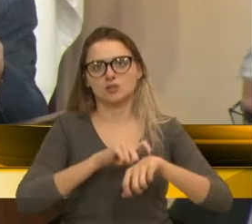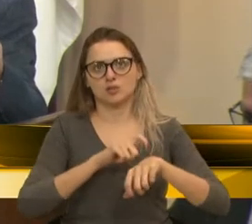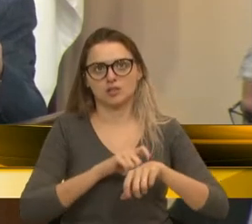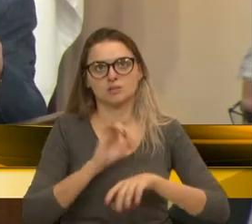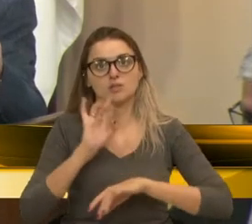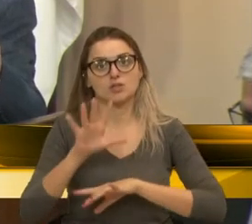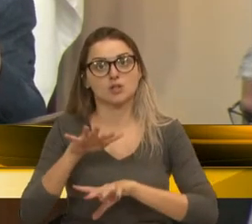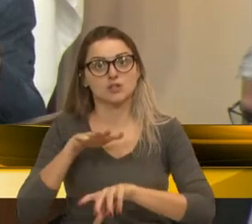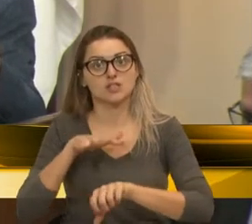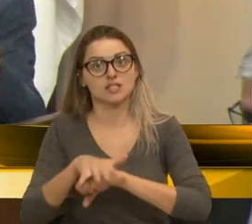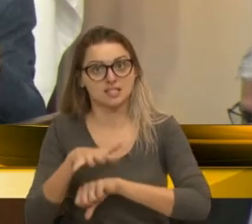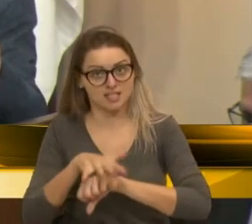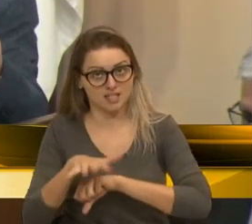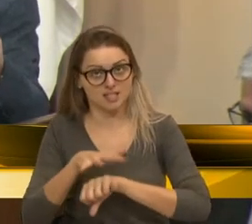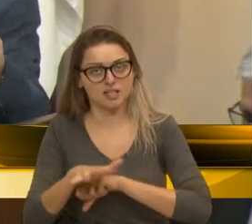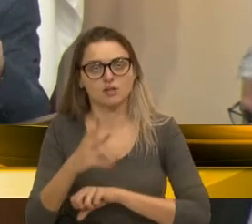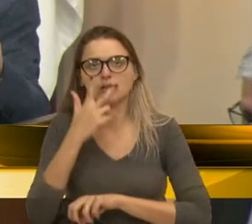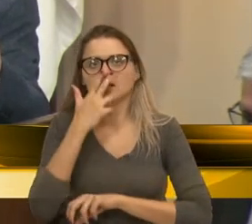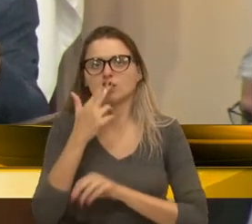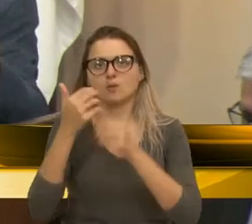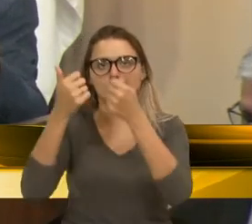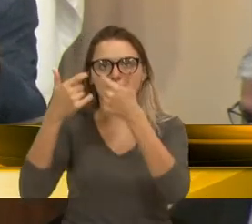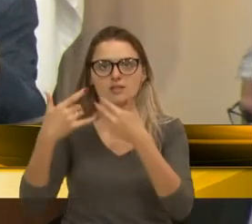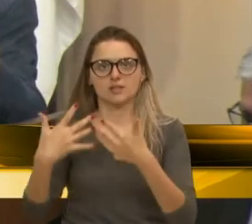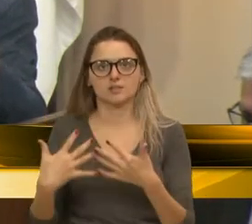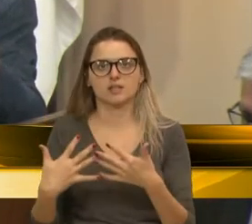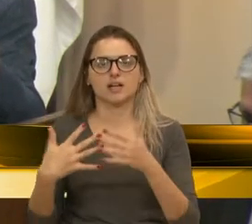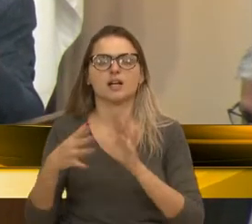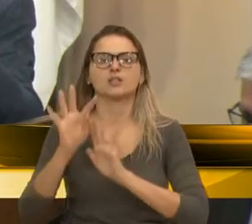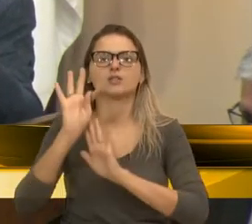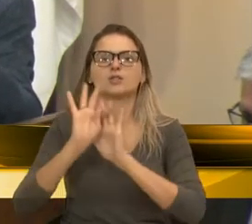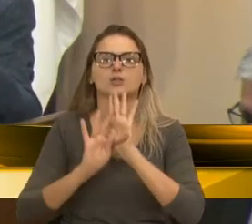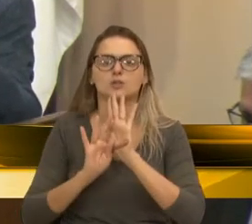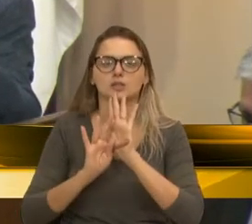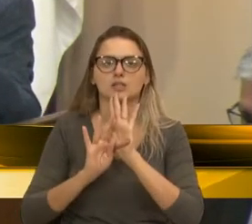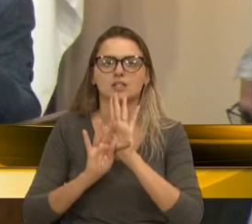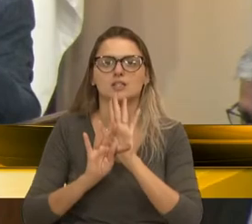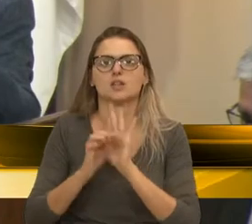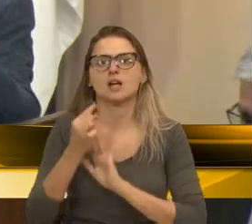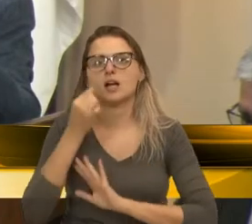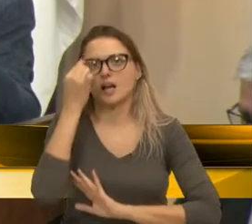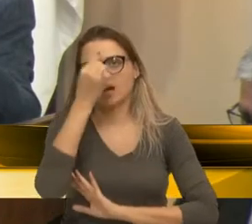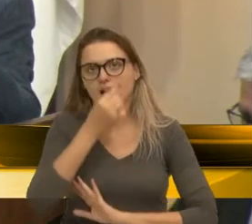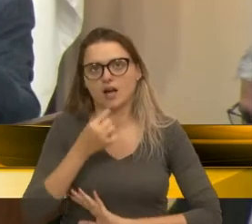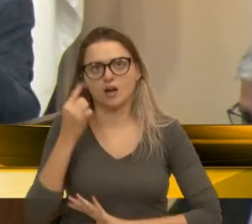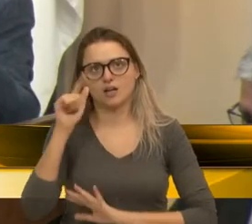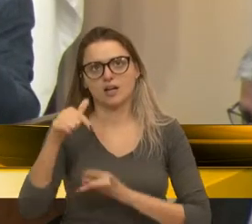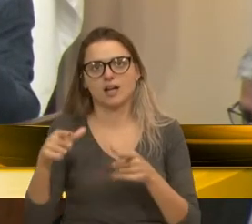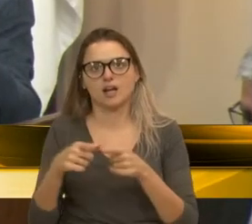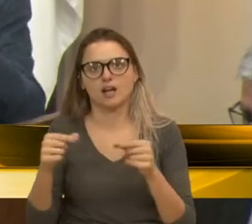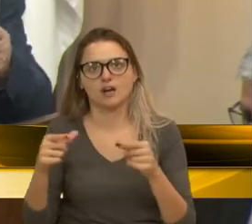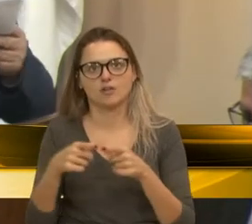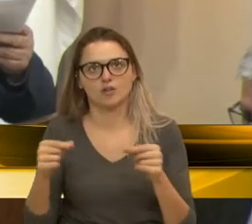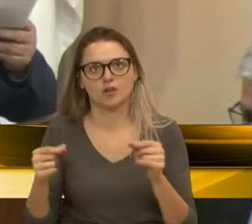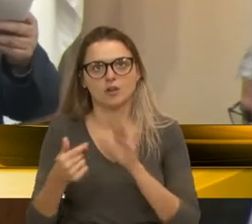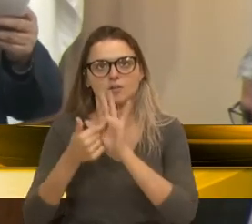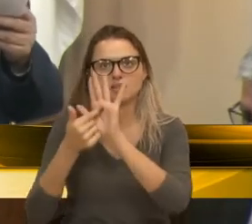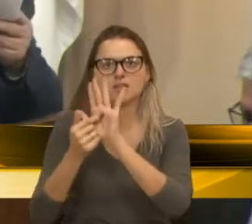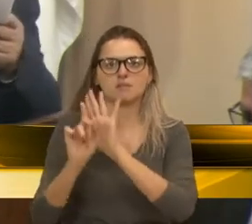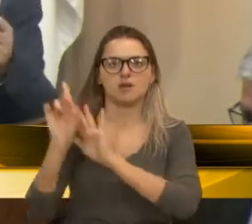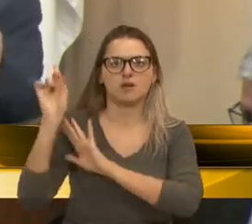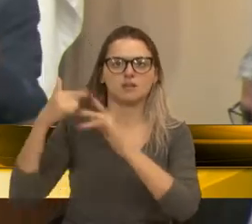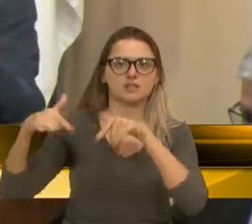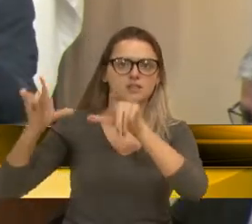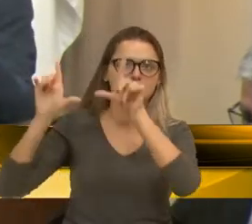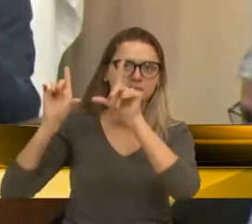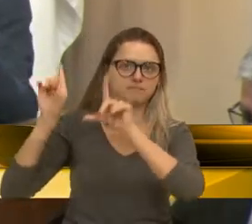de hora extra, conforme especificado no termo de referência. O valor da hora extra é calculado por meio da fórmula a seguir, né, que está aí colocada a